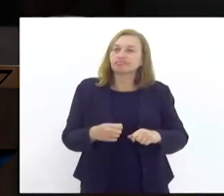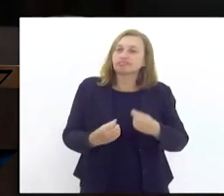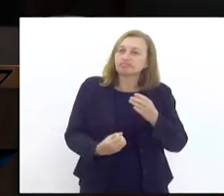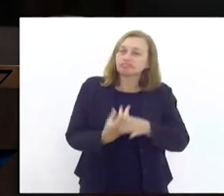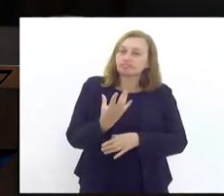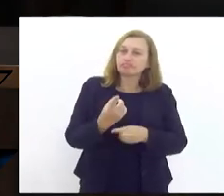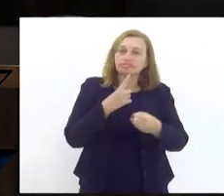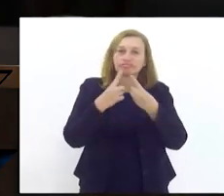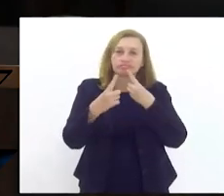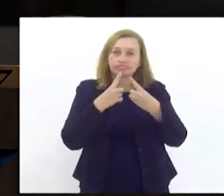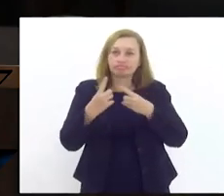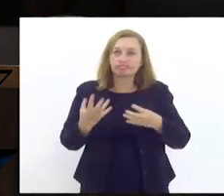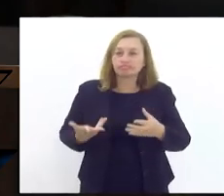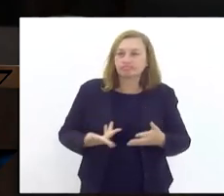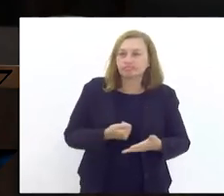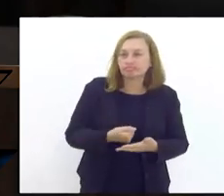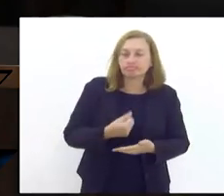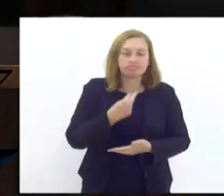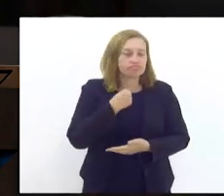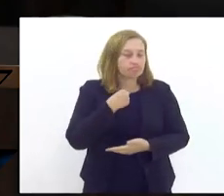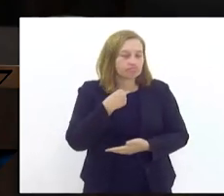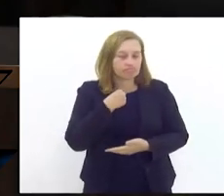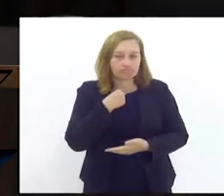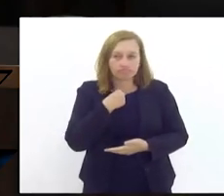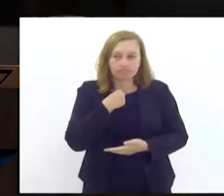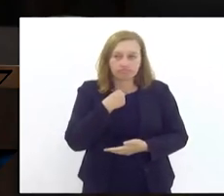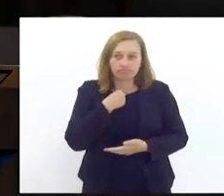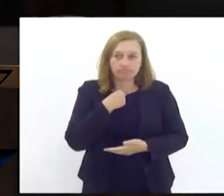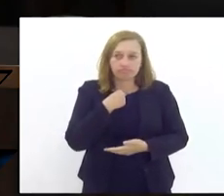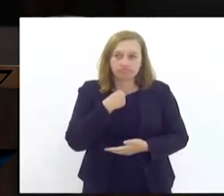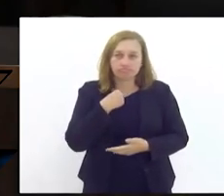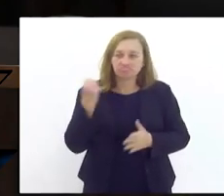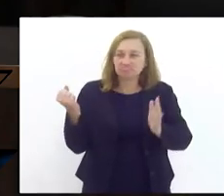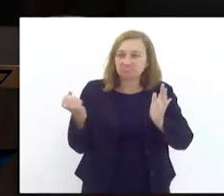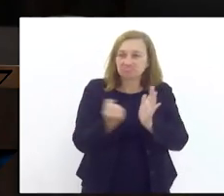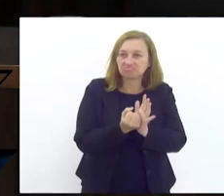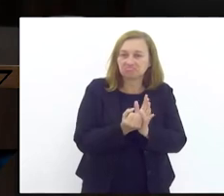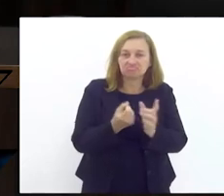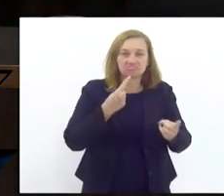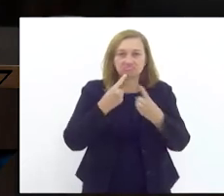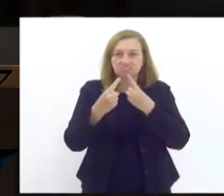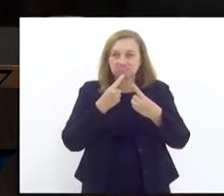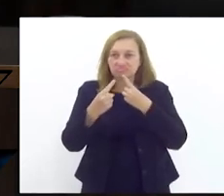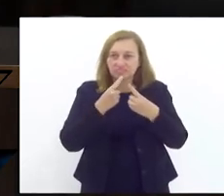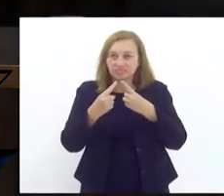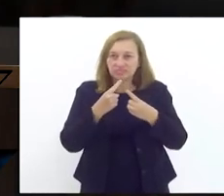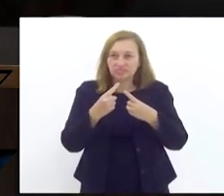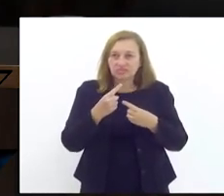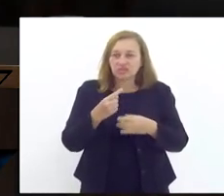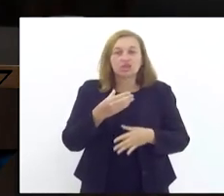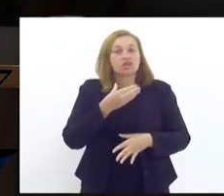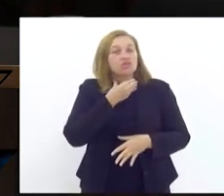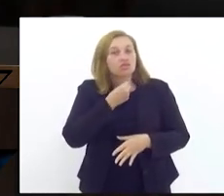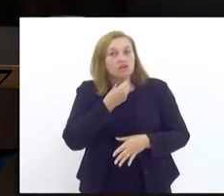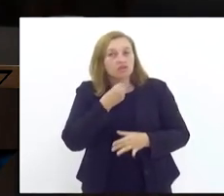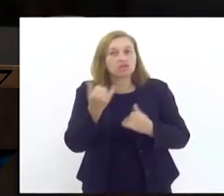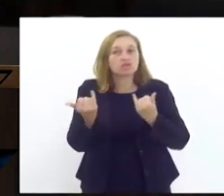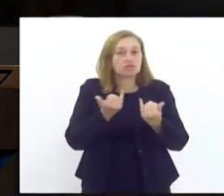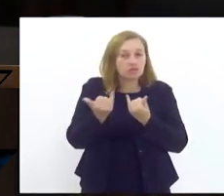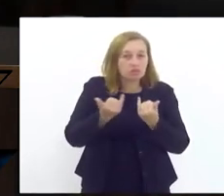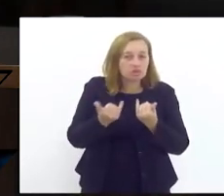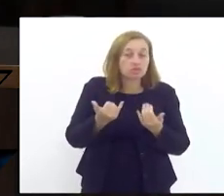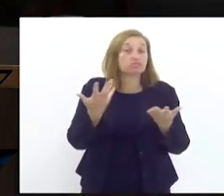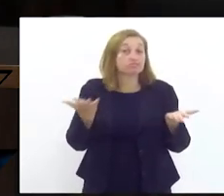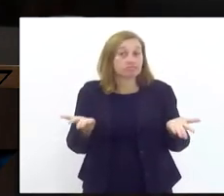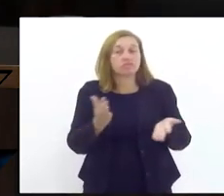debates com qualidade não podemos rotular o debate Não podemos faltar polêmicas e falsiar